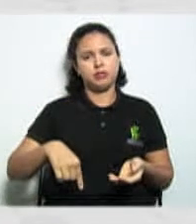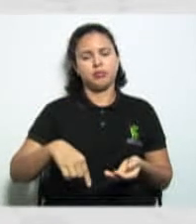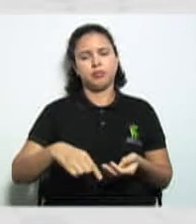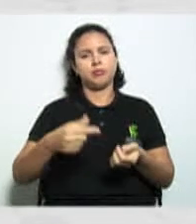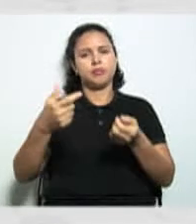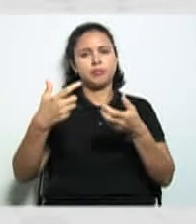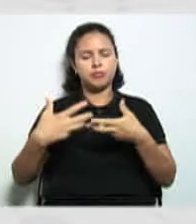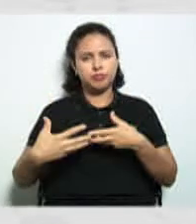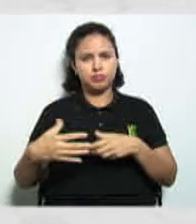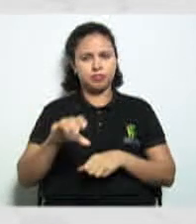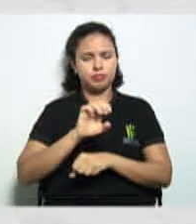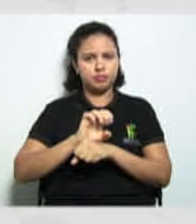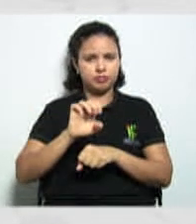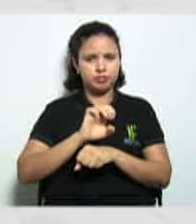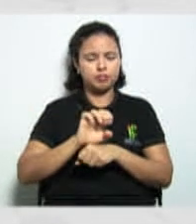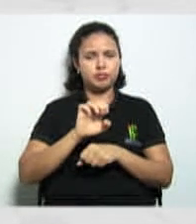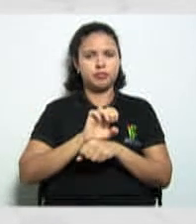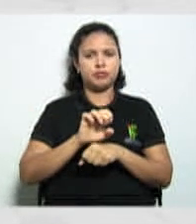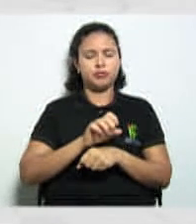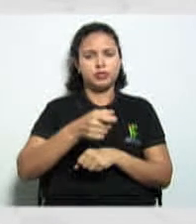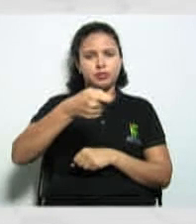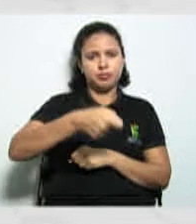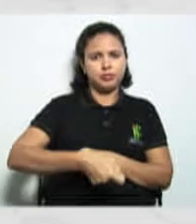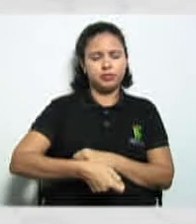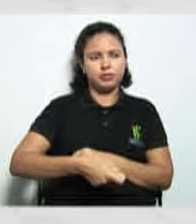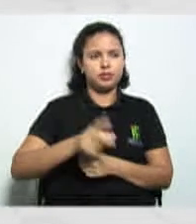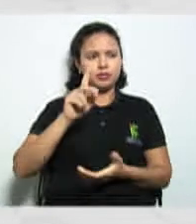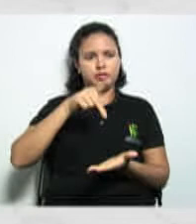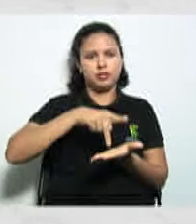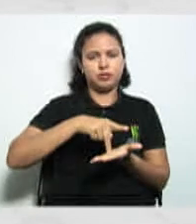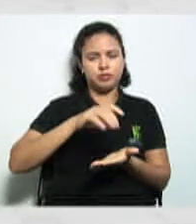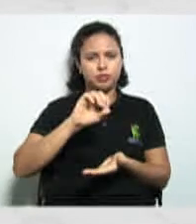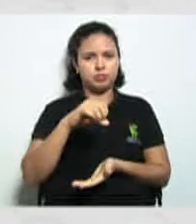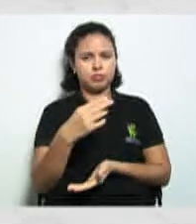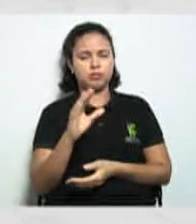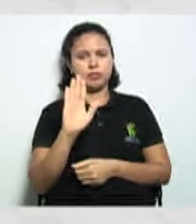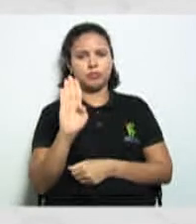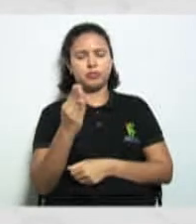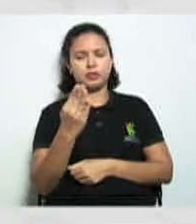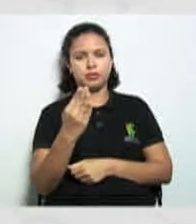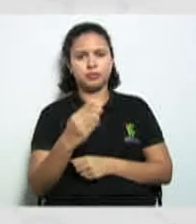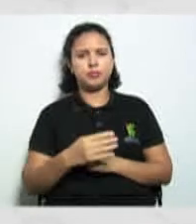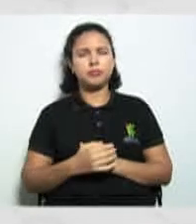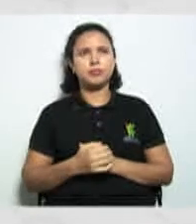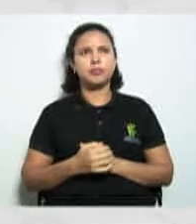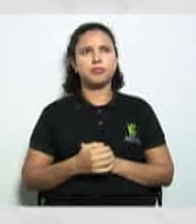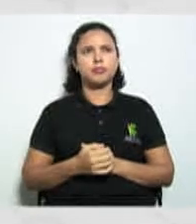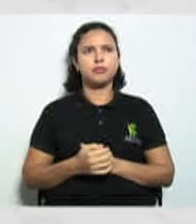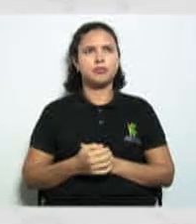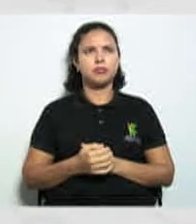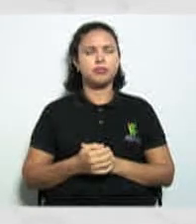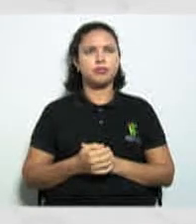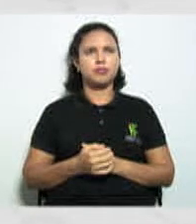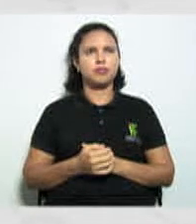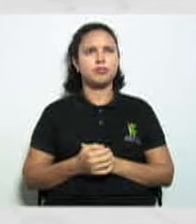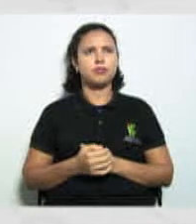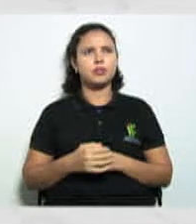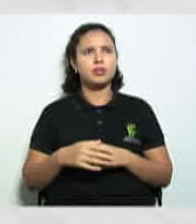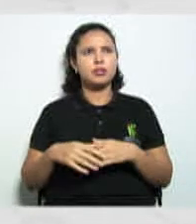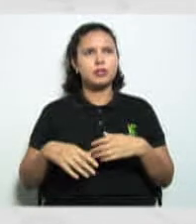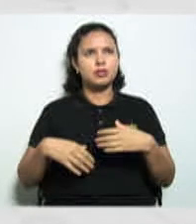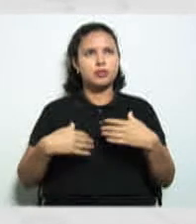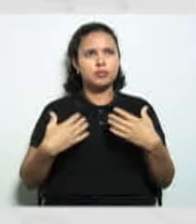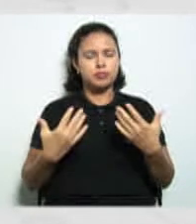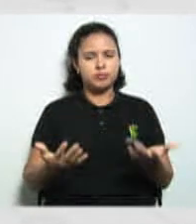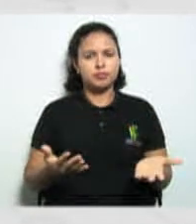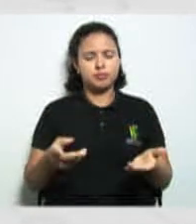mas a nossa questão é verdadeiro ou falso. Um projeto de pesquisa não deve